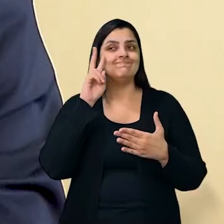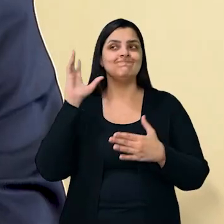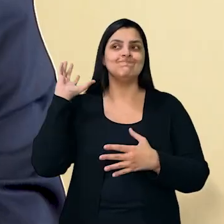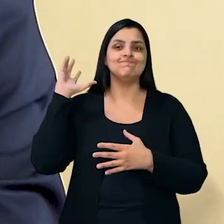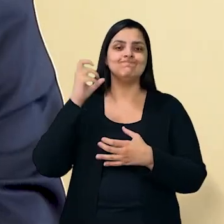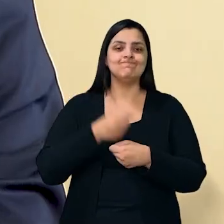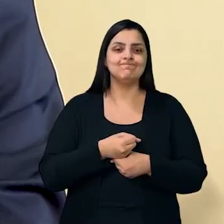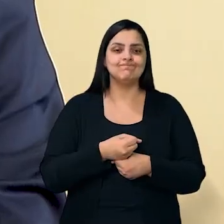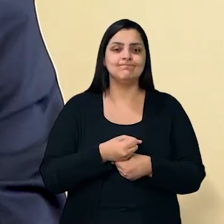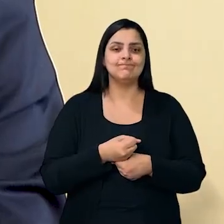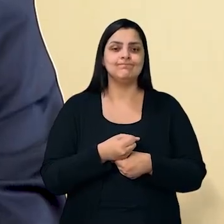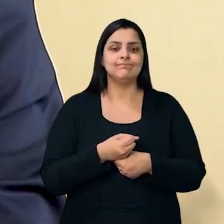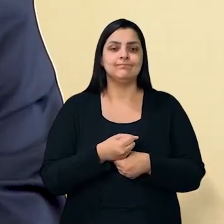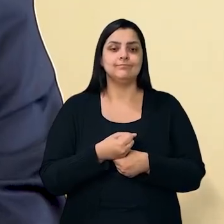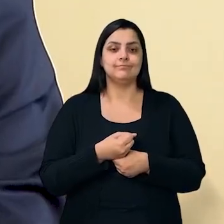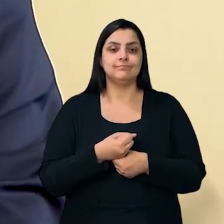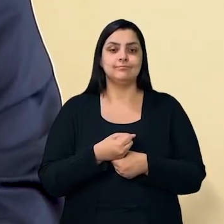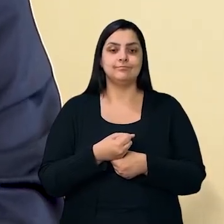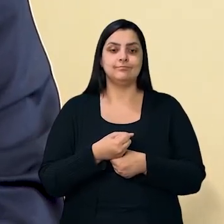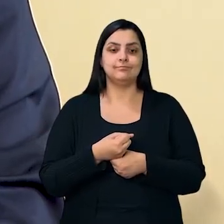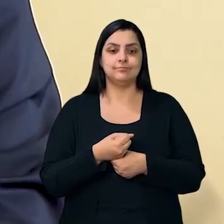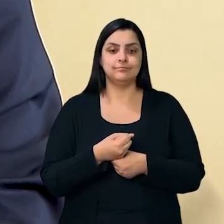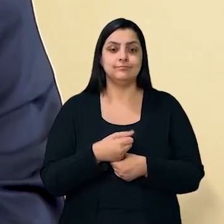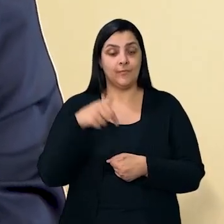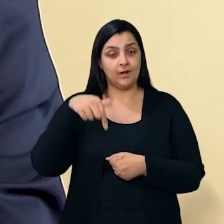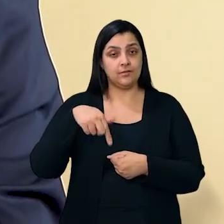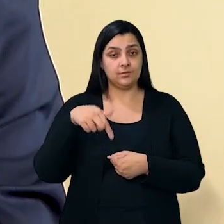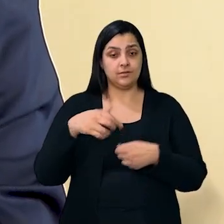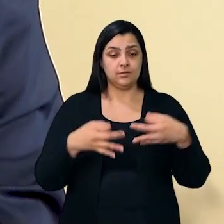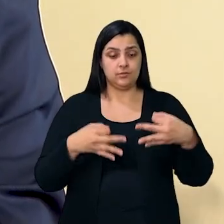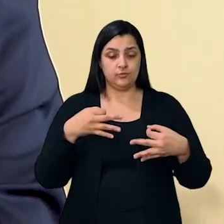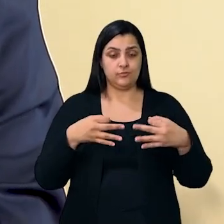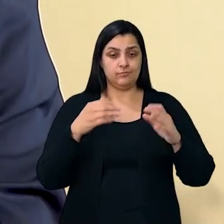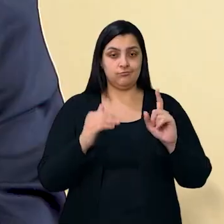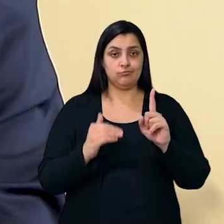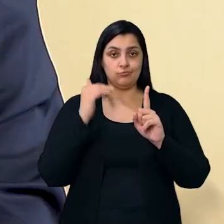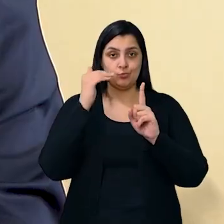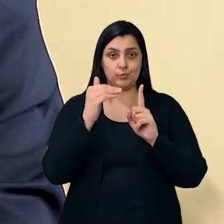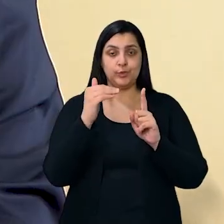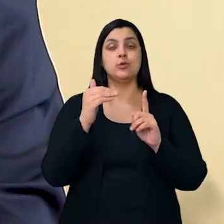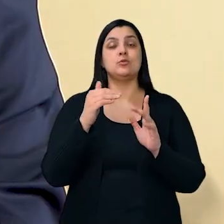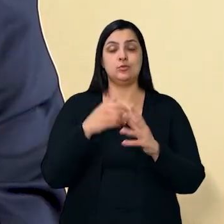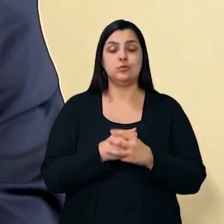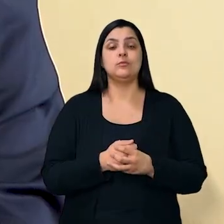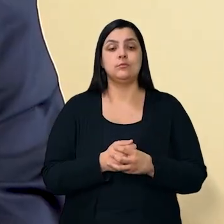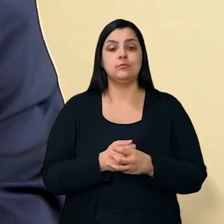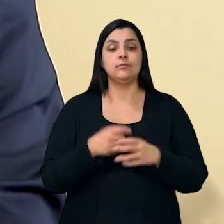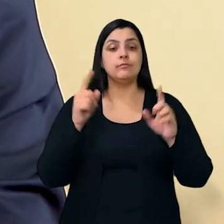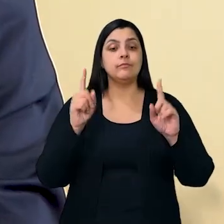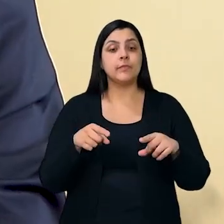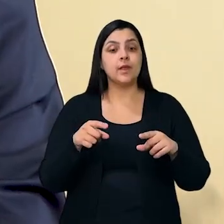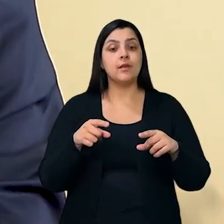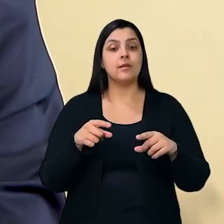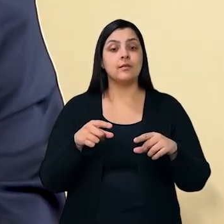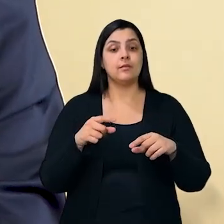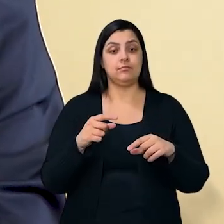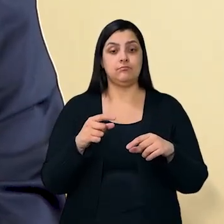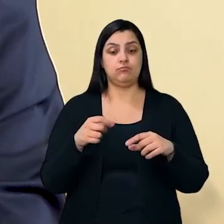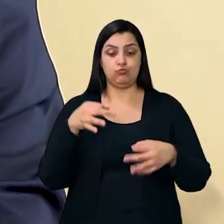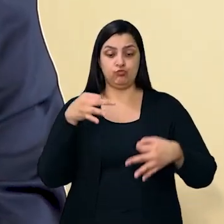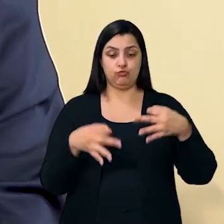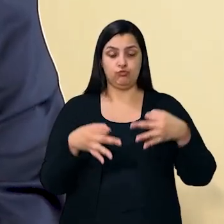história de trazer a Corte Superior Trabalhista como uma